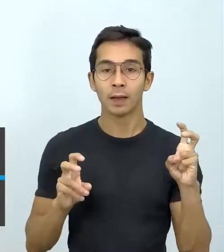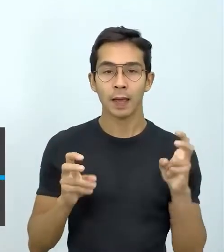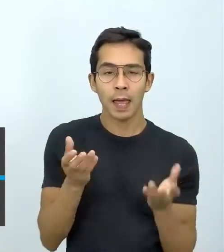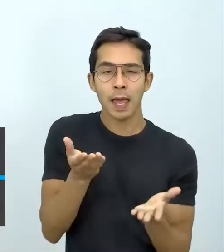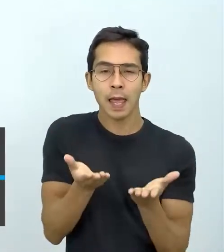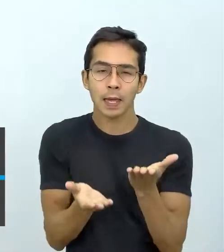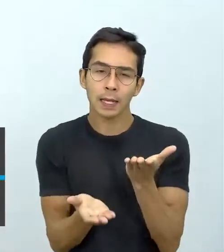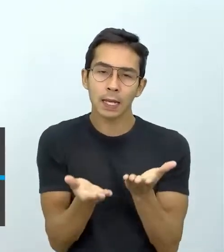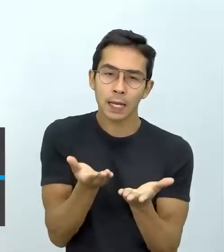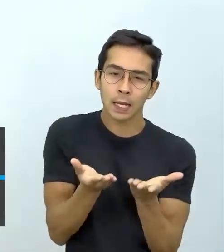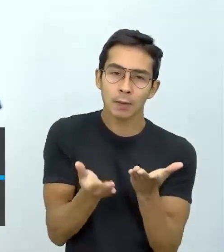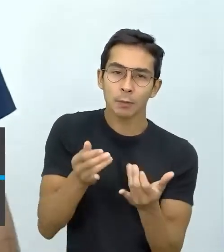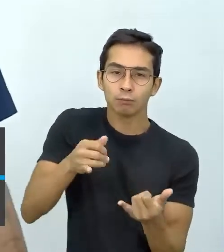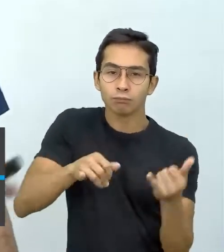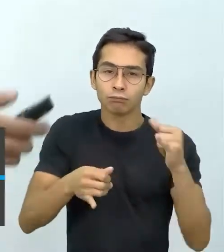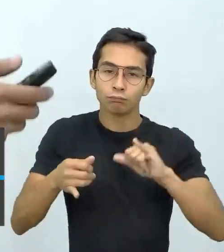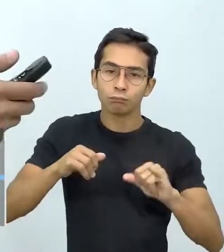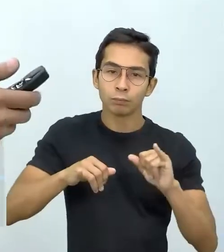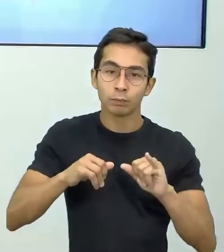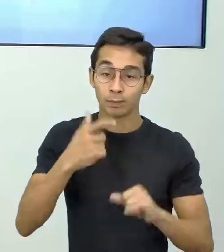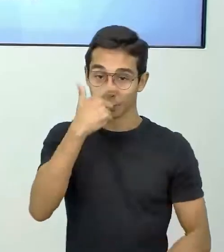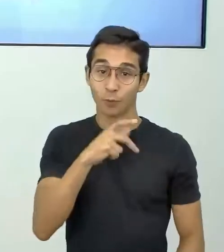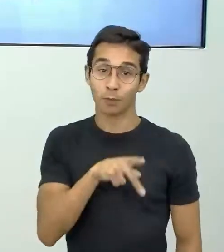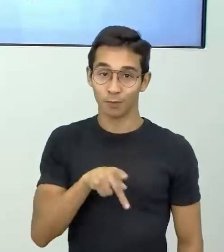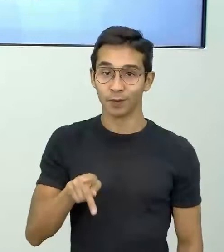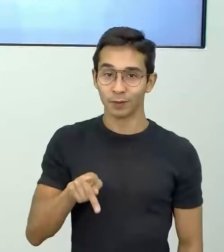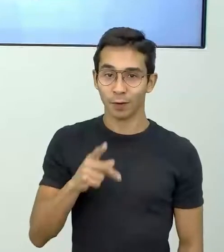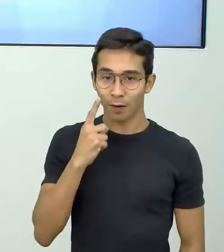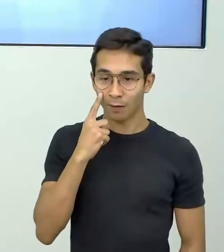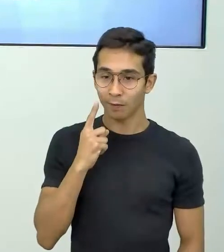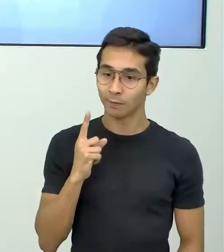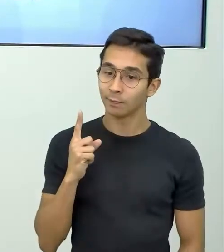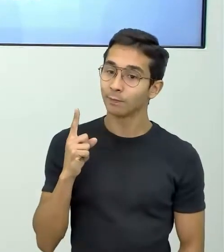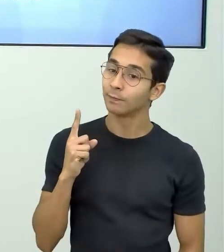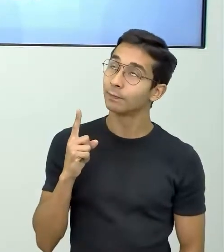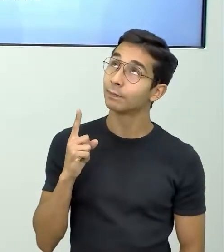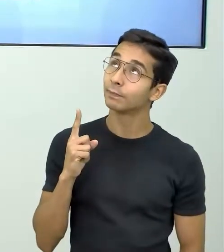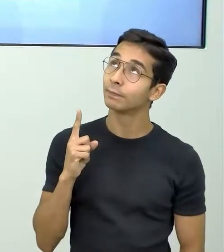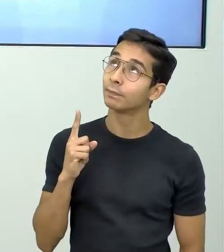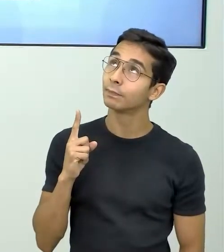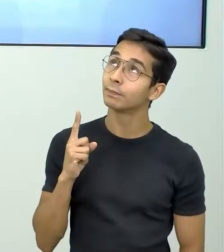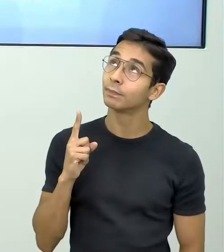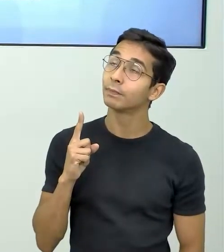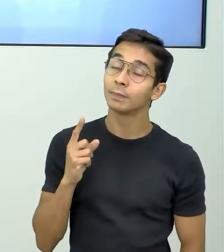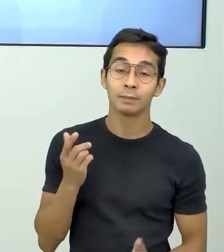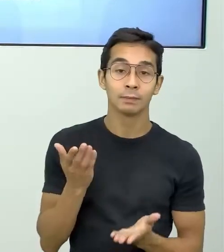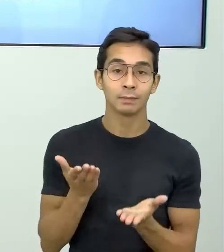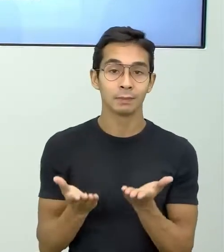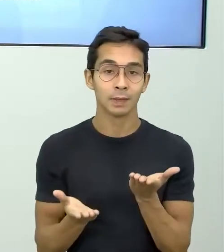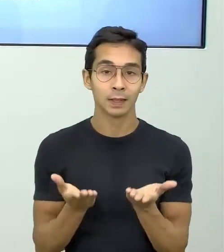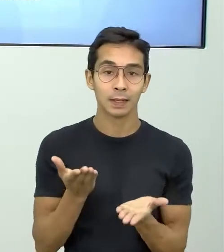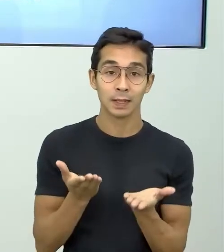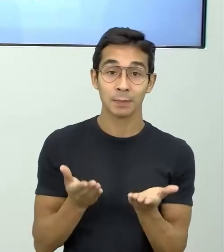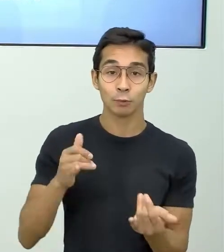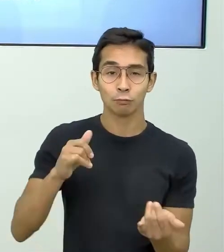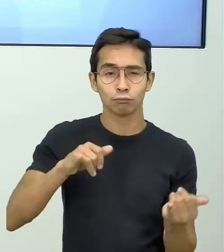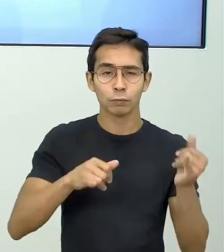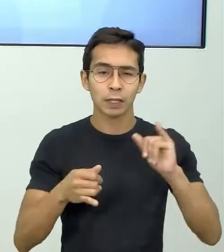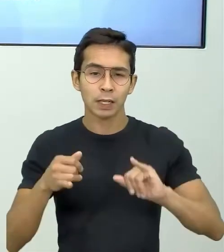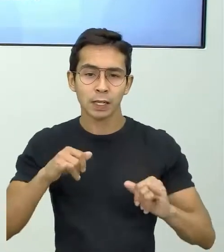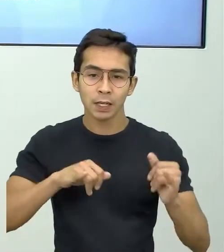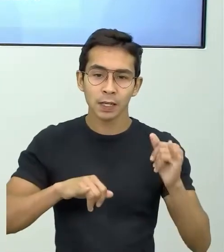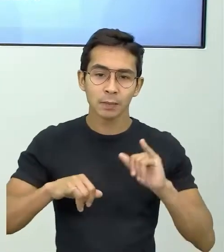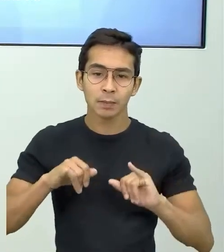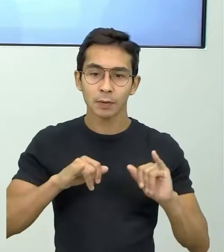de Química e nós vamos, hoje, ver aqui o equilíbrio químico, fazendo um aprofundamento de corpos,